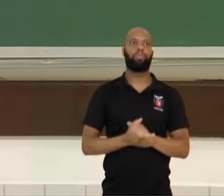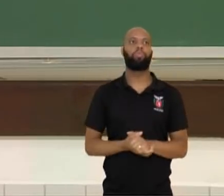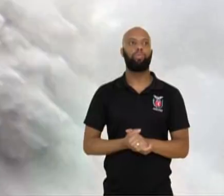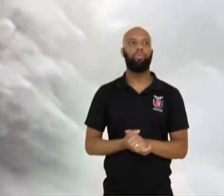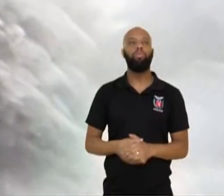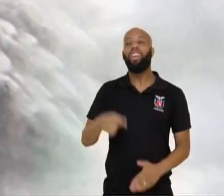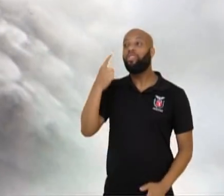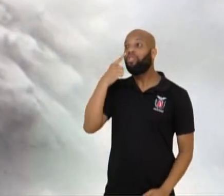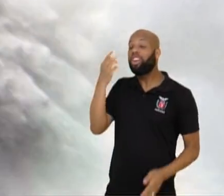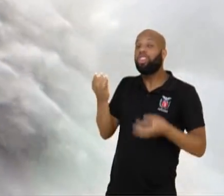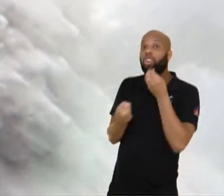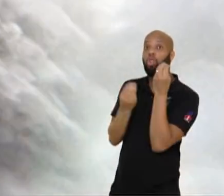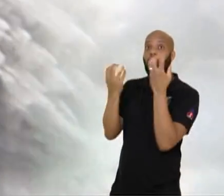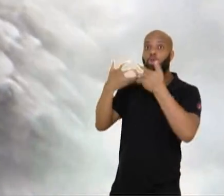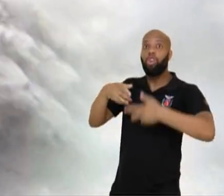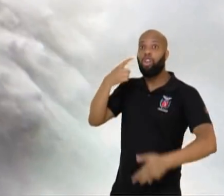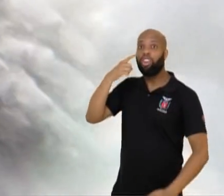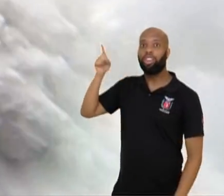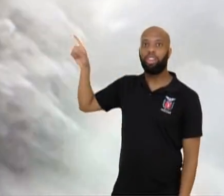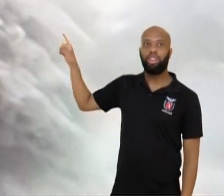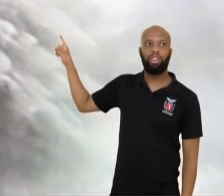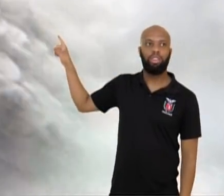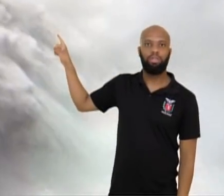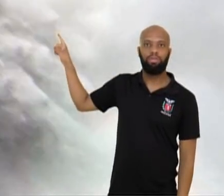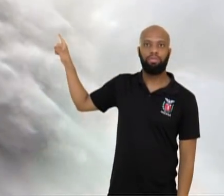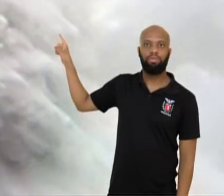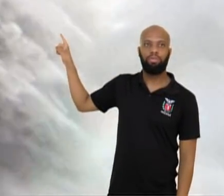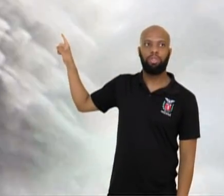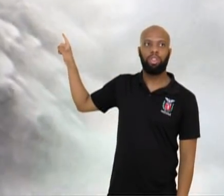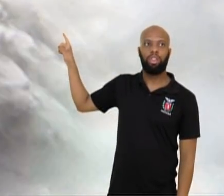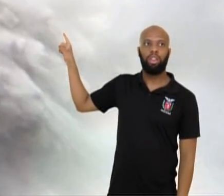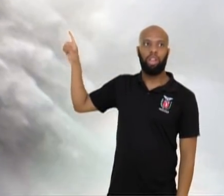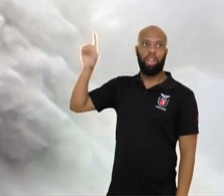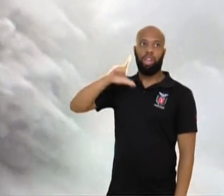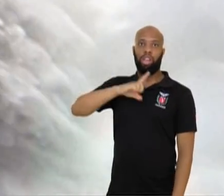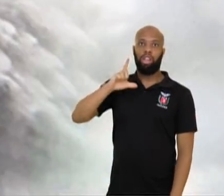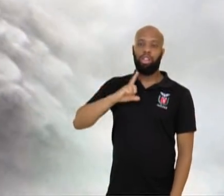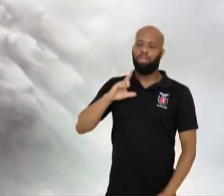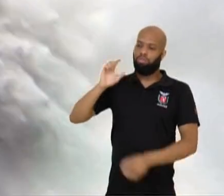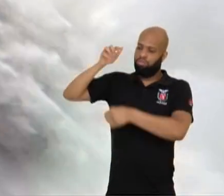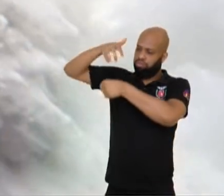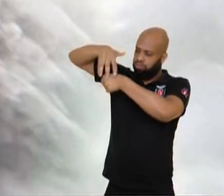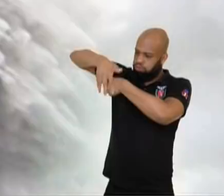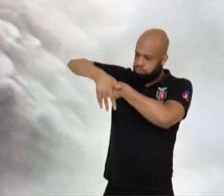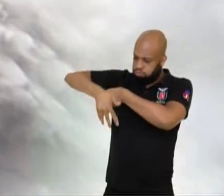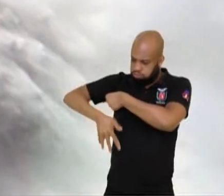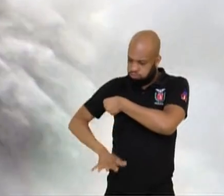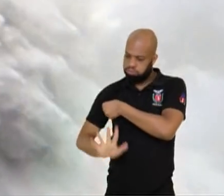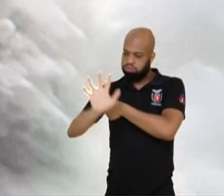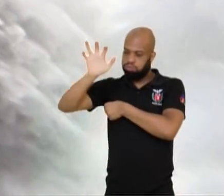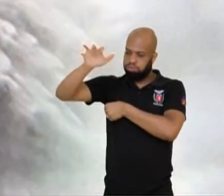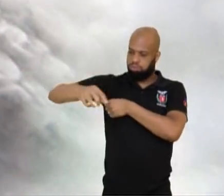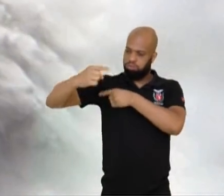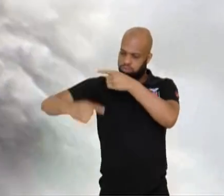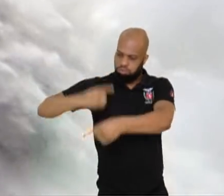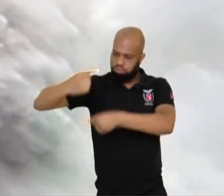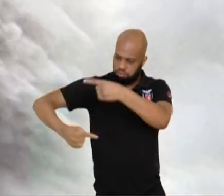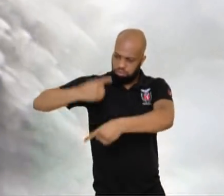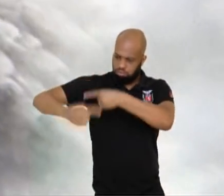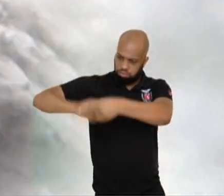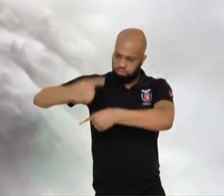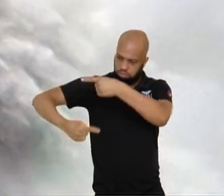Aqui mostrando como é que funciona lá. A água vai caindo, então, ali fazendo girar também umas turbinas. Essas turbinas, então, vão